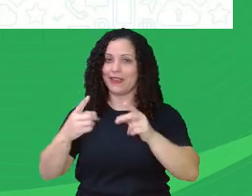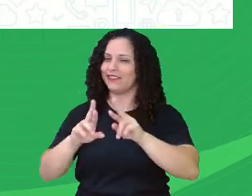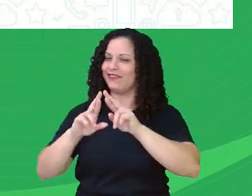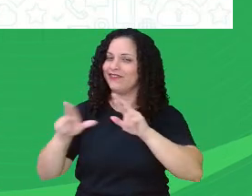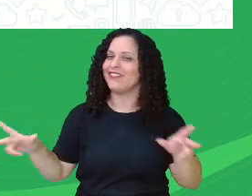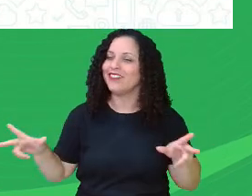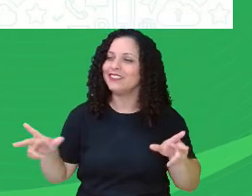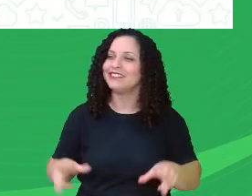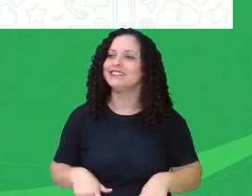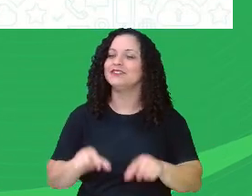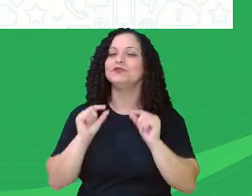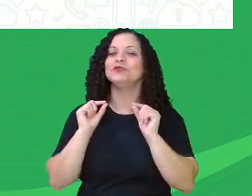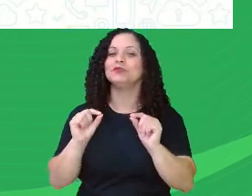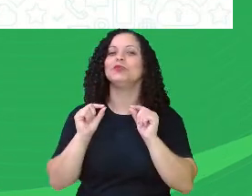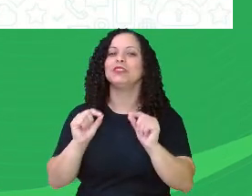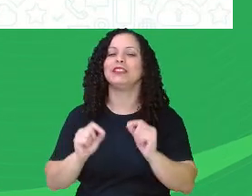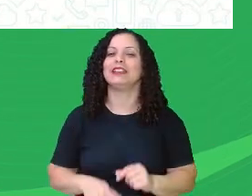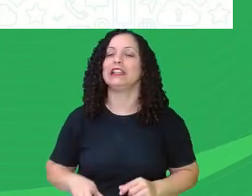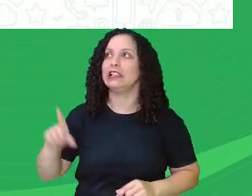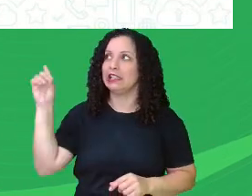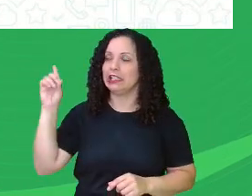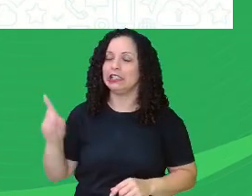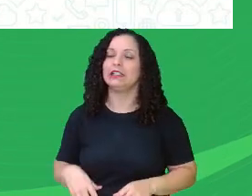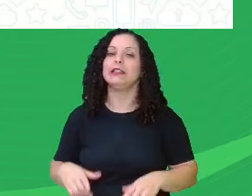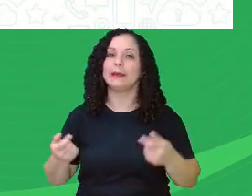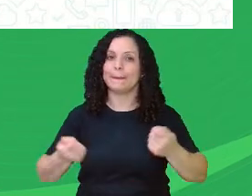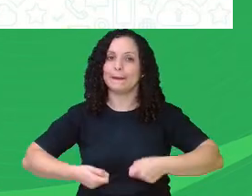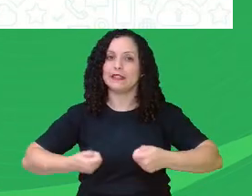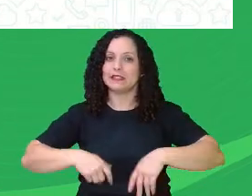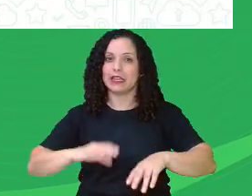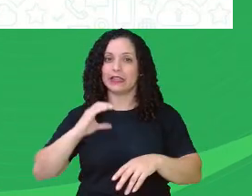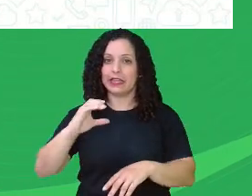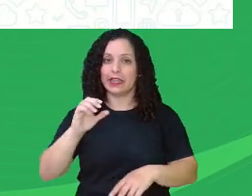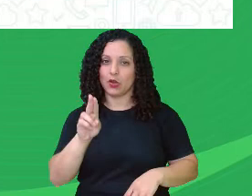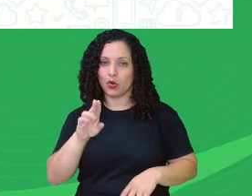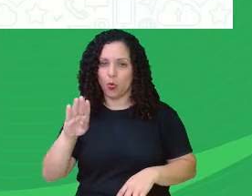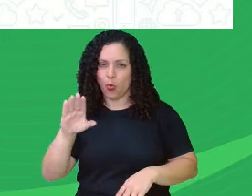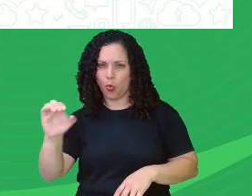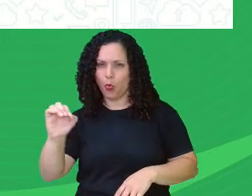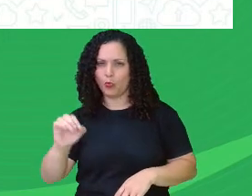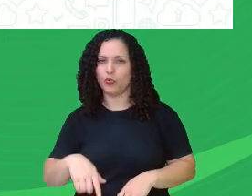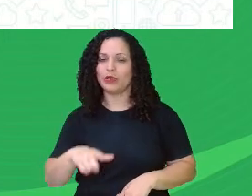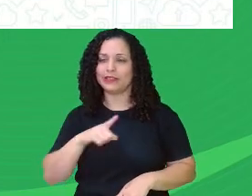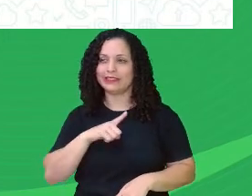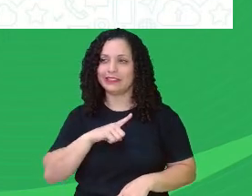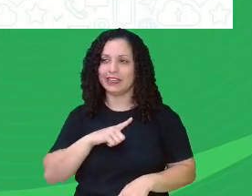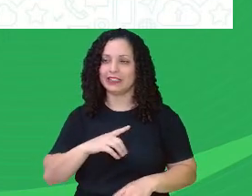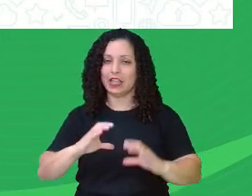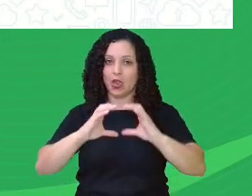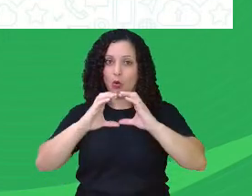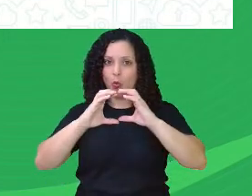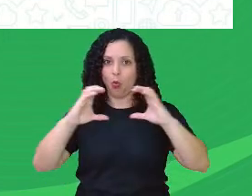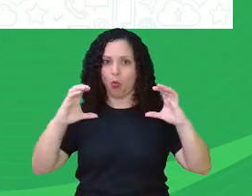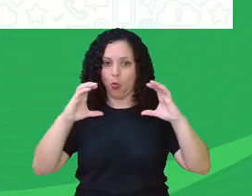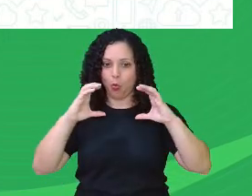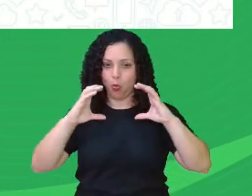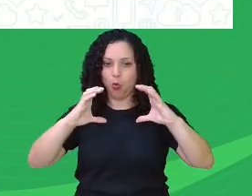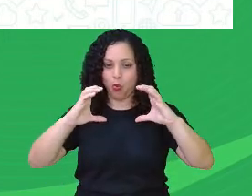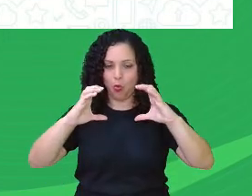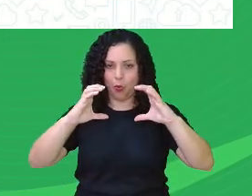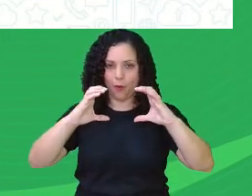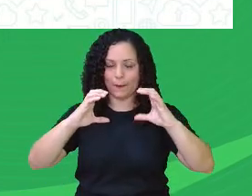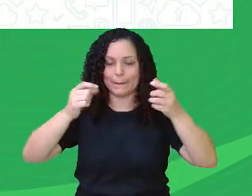Eita! Lembre-se que para ser cubo grande, um cubo aí maior, tem vários cubinhos pequenininhos, mas para ser um cubo maior é